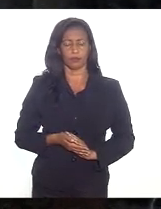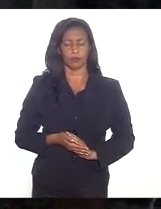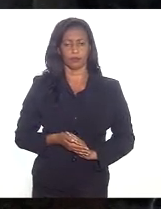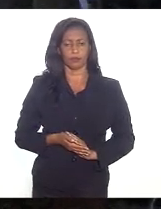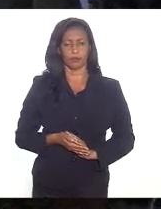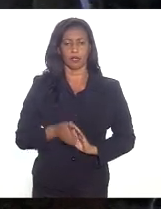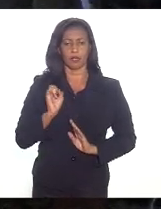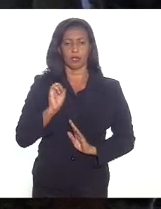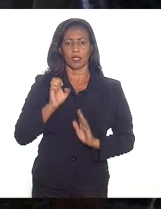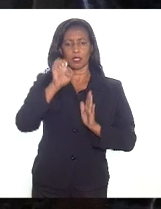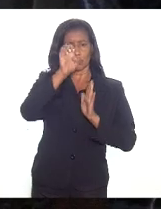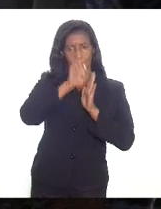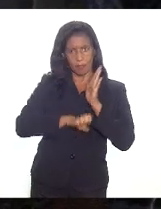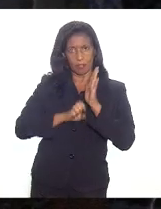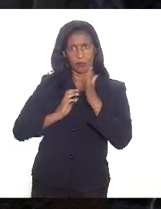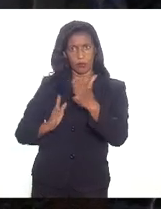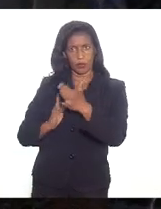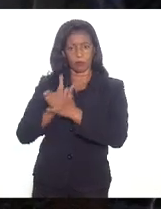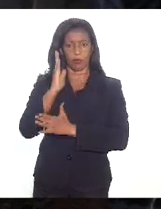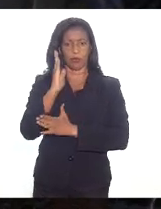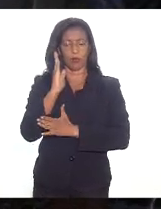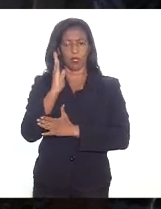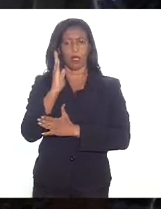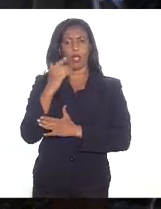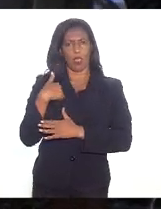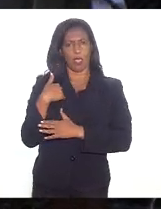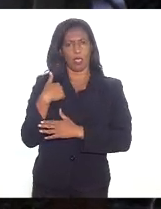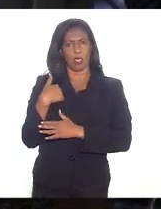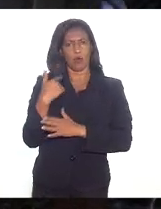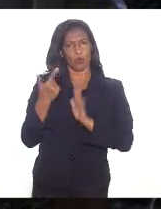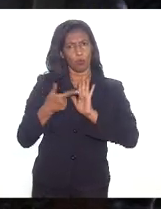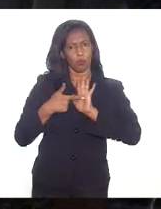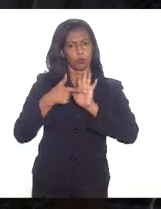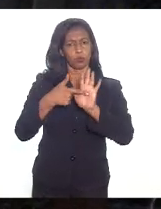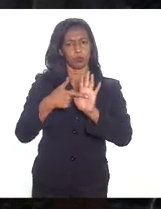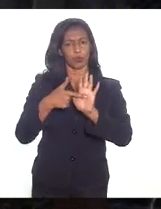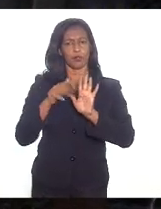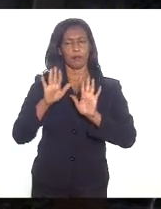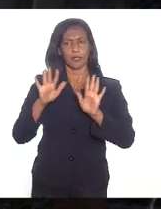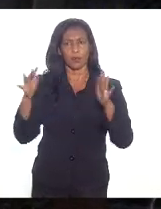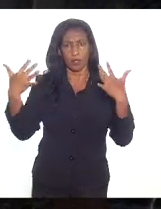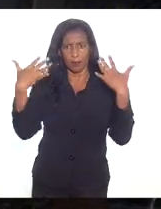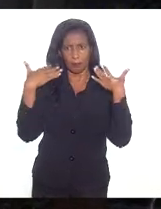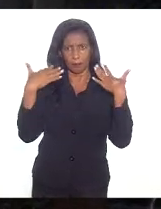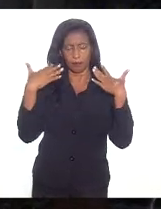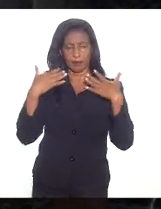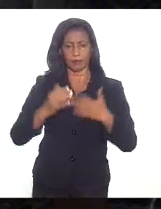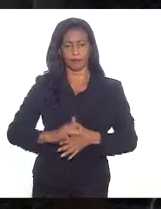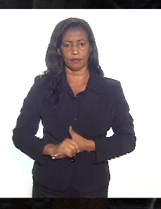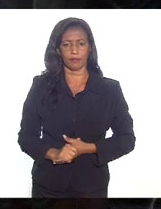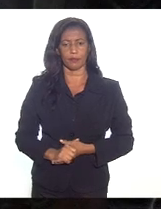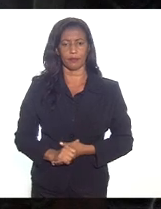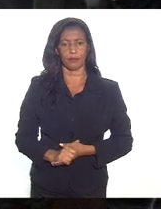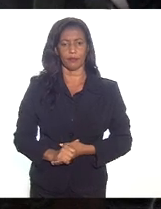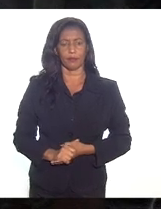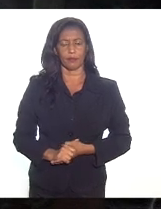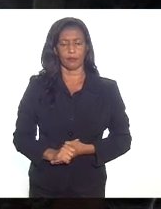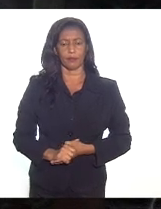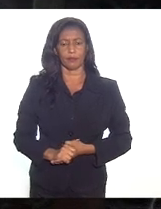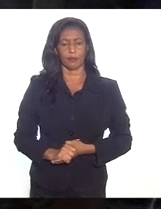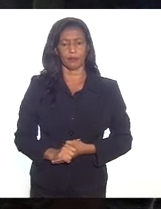perdão, se essa emenda fosse aprovada, eu iria destacá-la. Mas eu queria chamar a atenção dos senhores, porque,